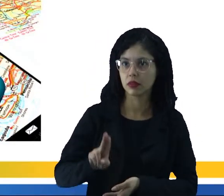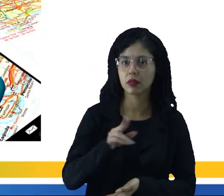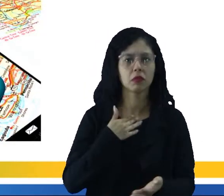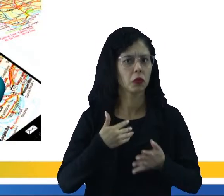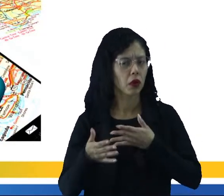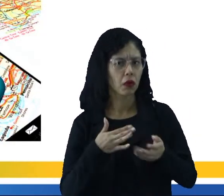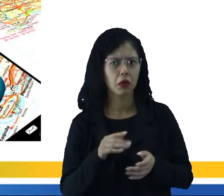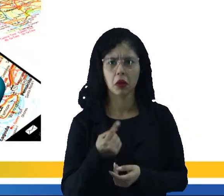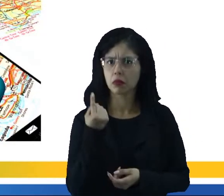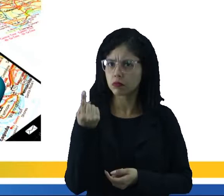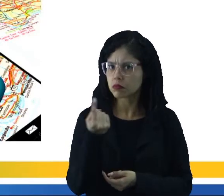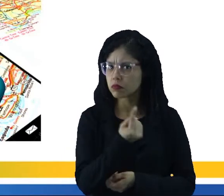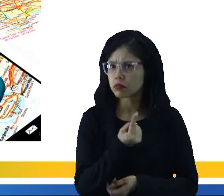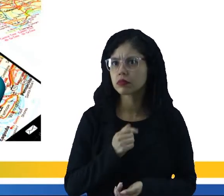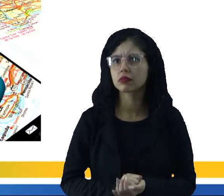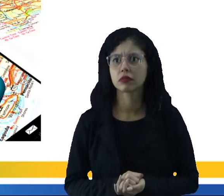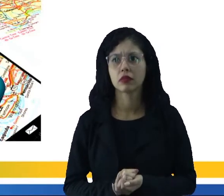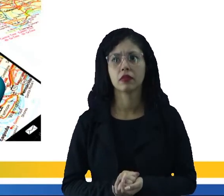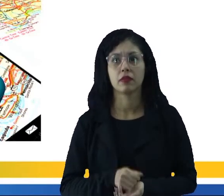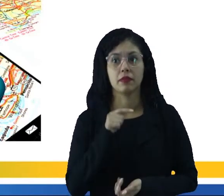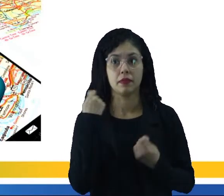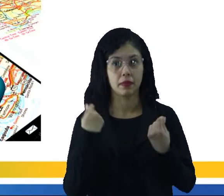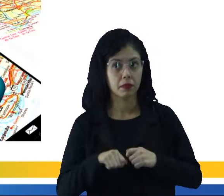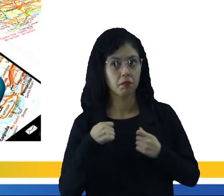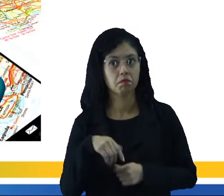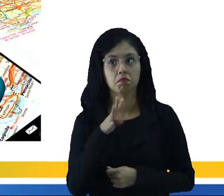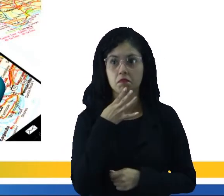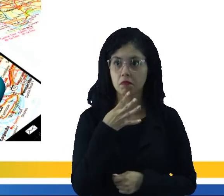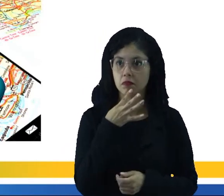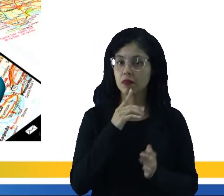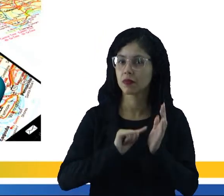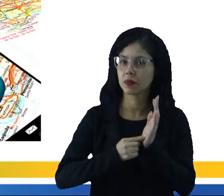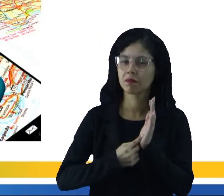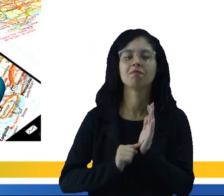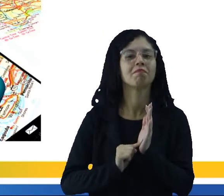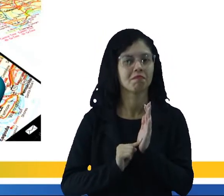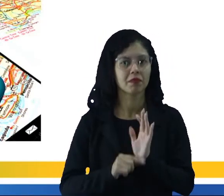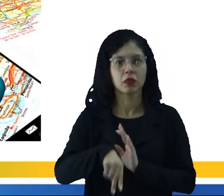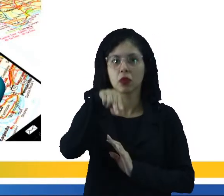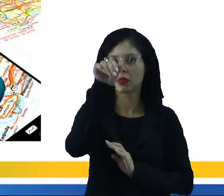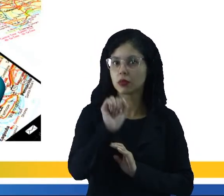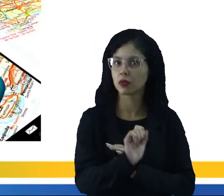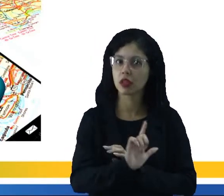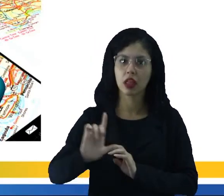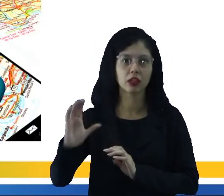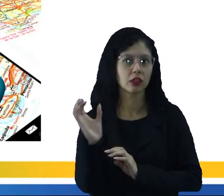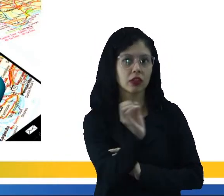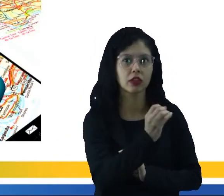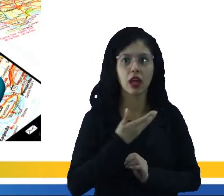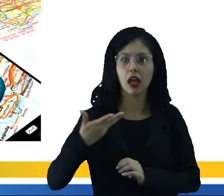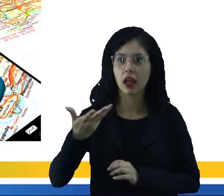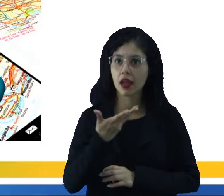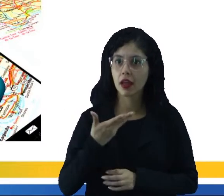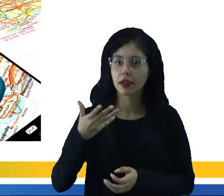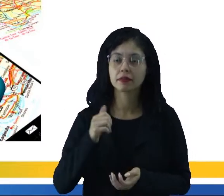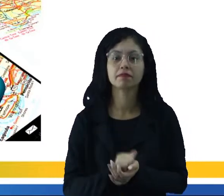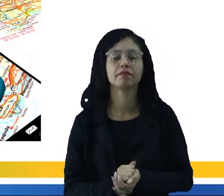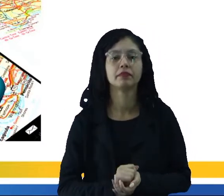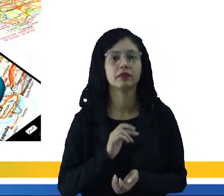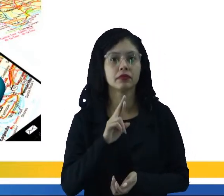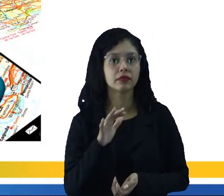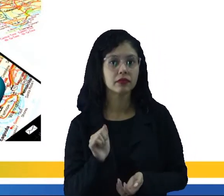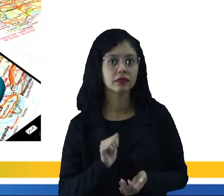para utilizar qualquer um deles, é preciso conhecer os pontos cardeais que são a base desses